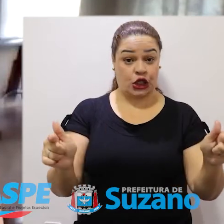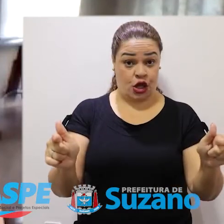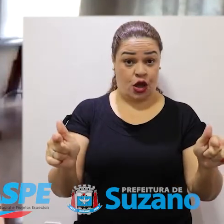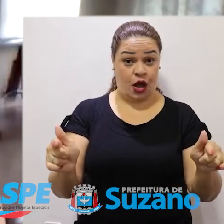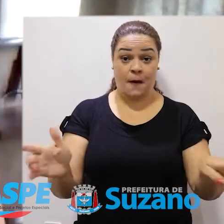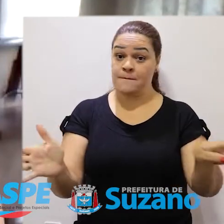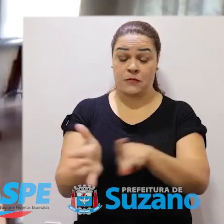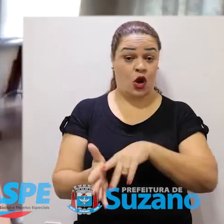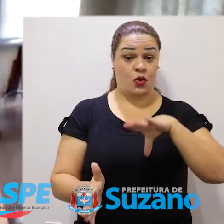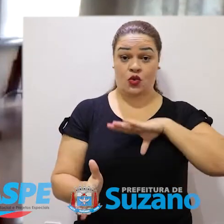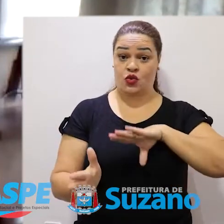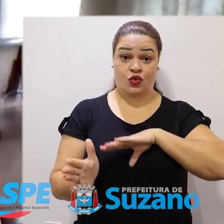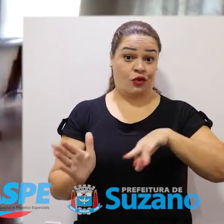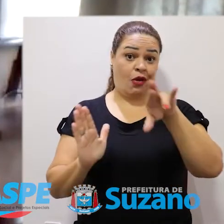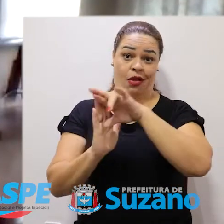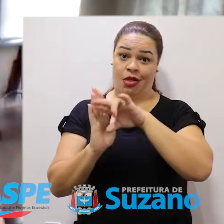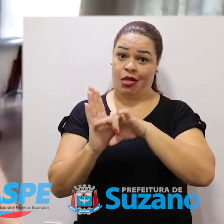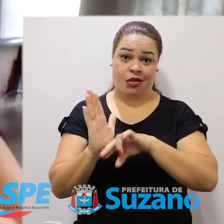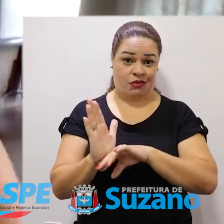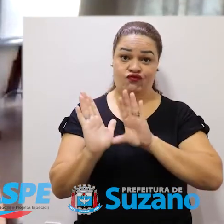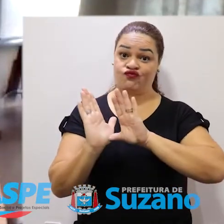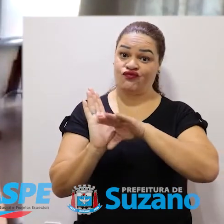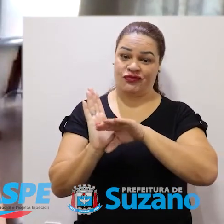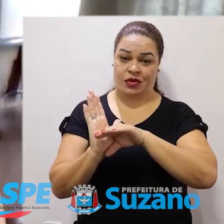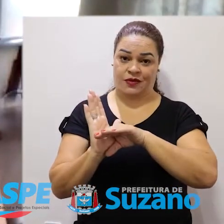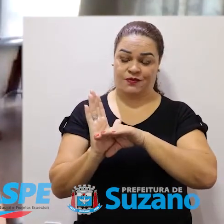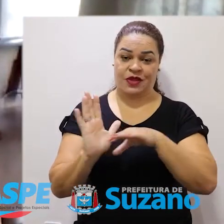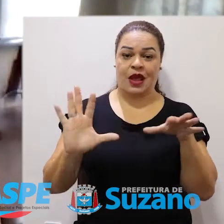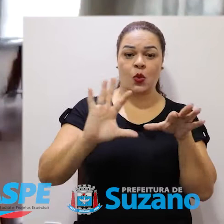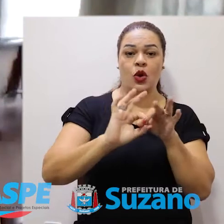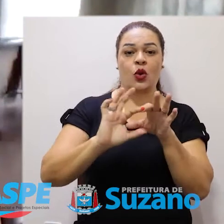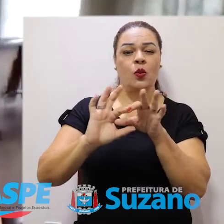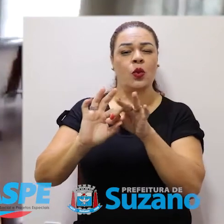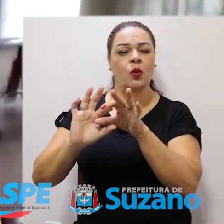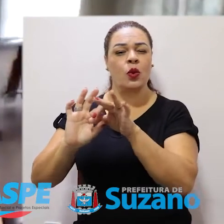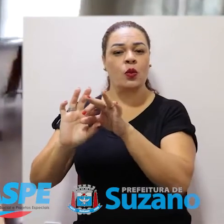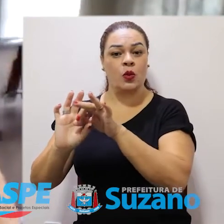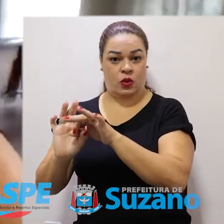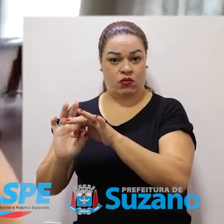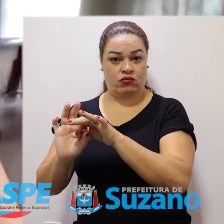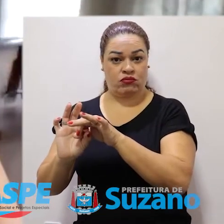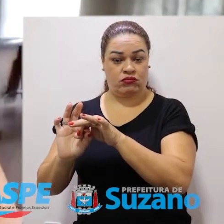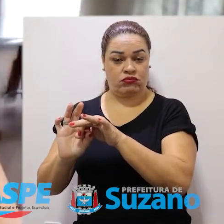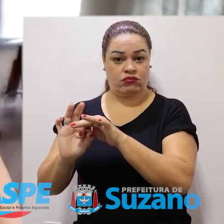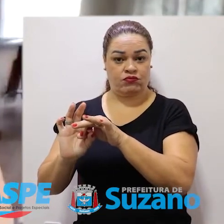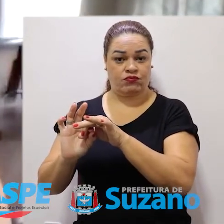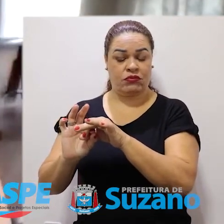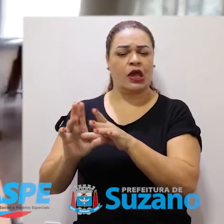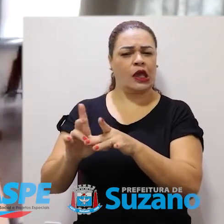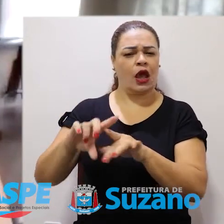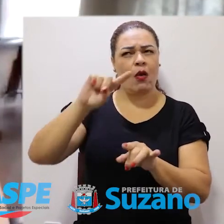Gramatical, né, da língua portuguesa, que envolve, né, um conectivo aí, né,